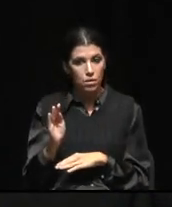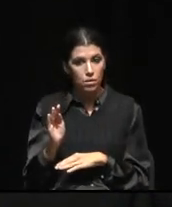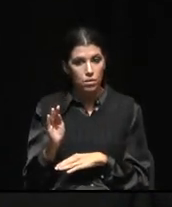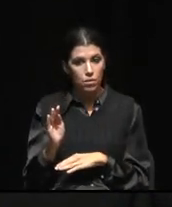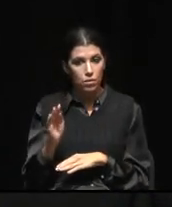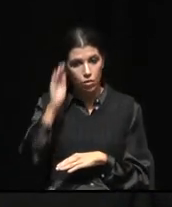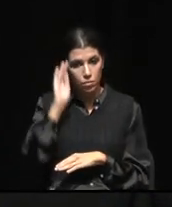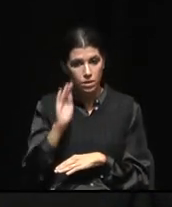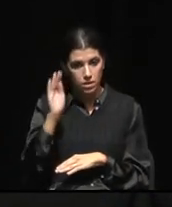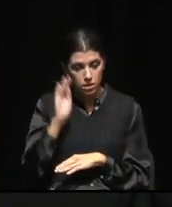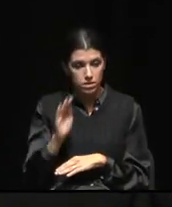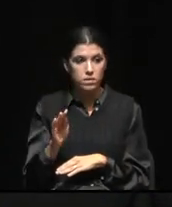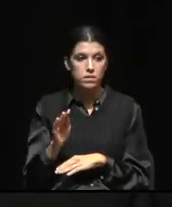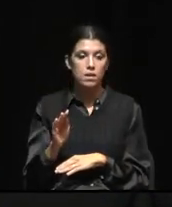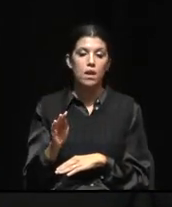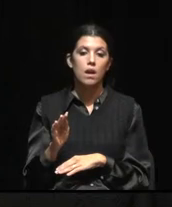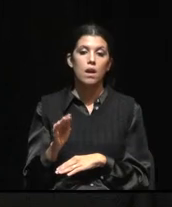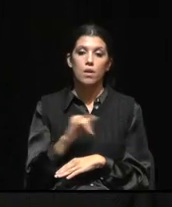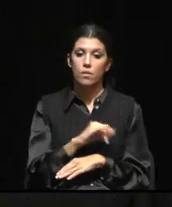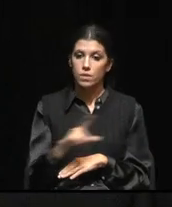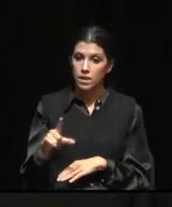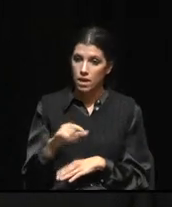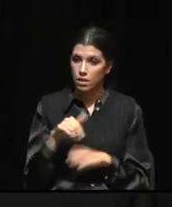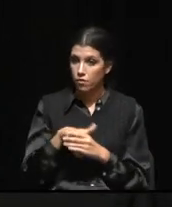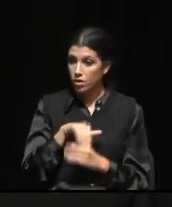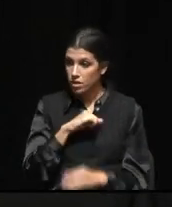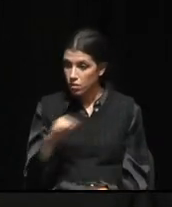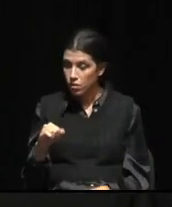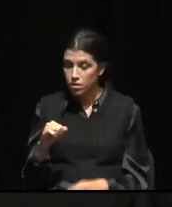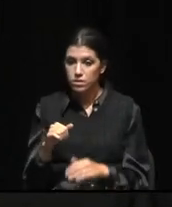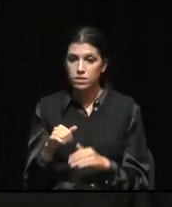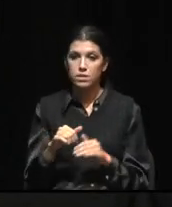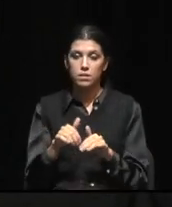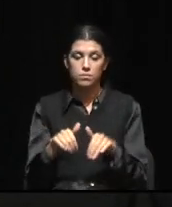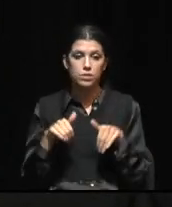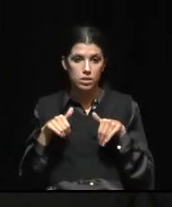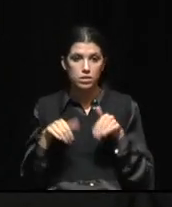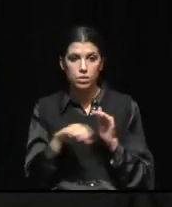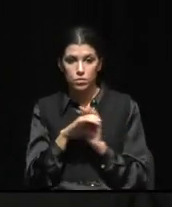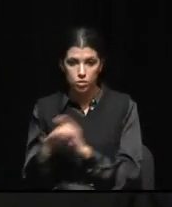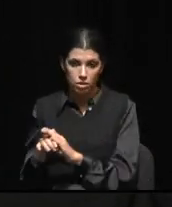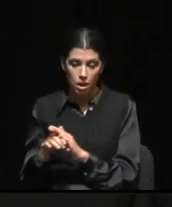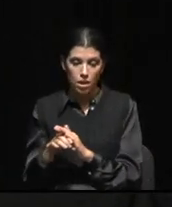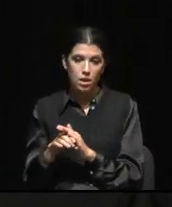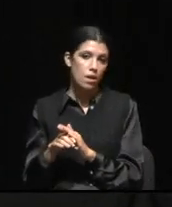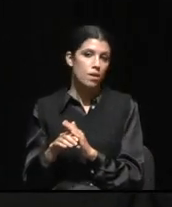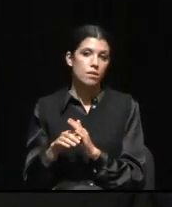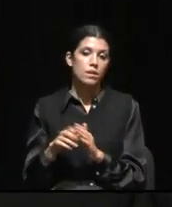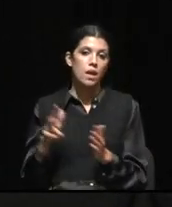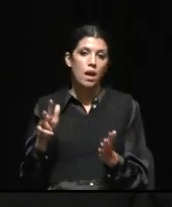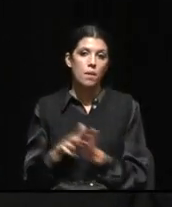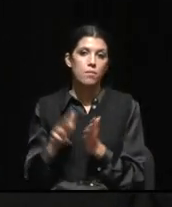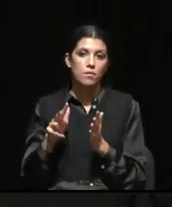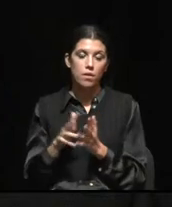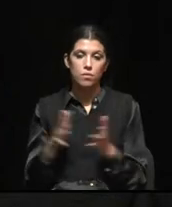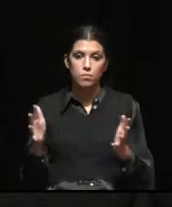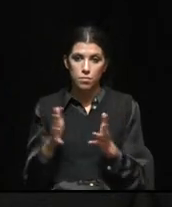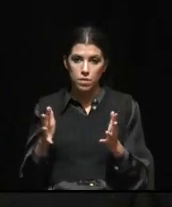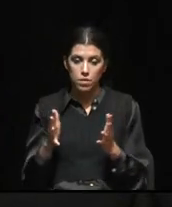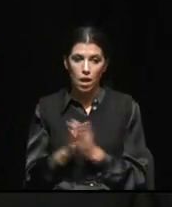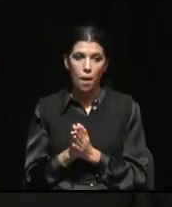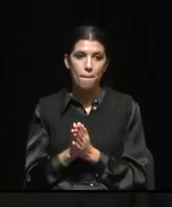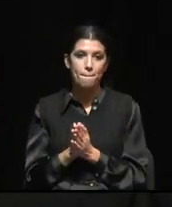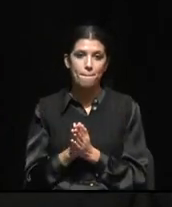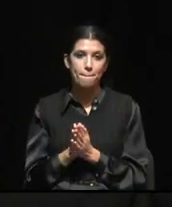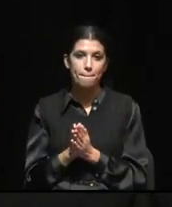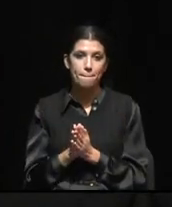a recomendação iniciativa Liberal quem se abstém o chega foi aprovada por